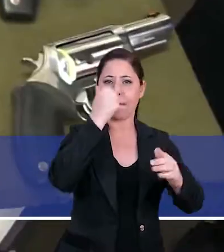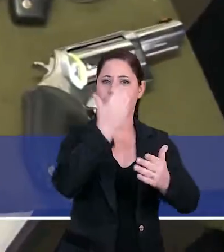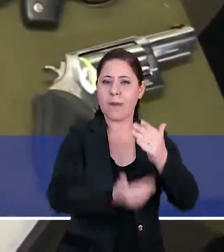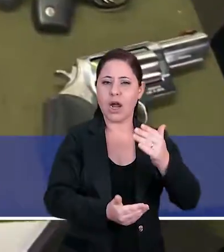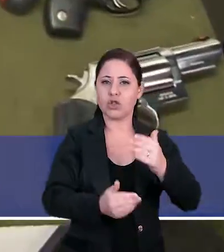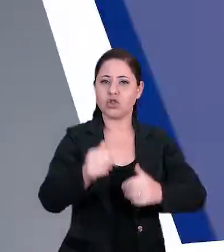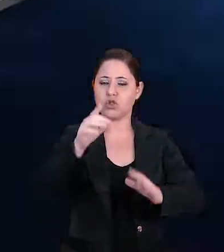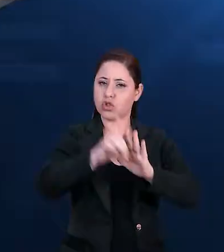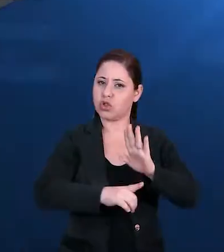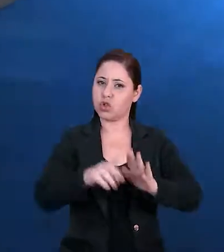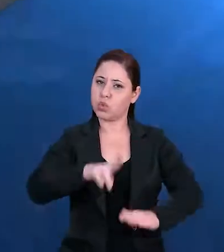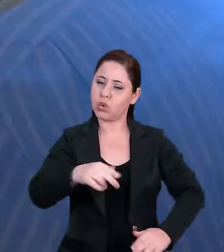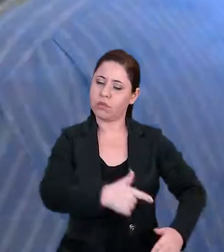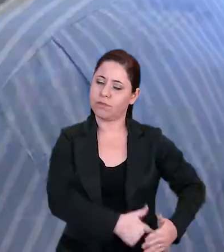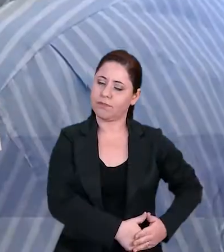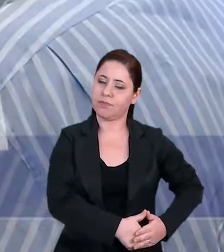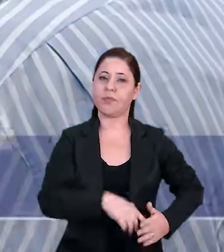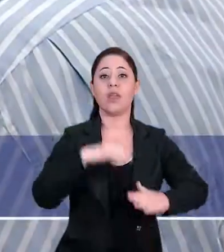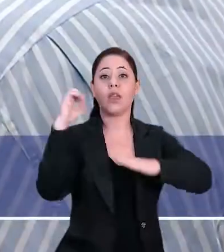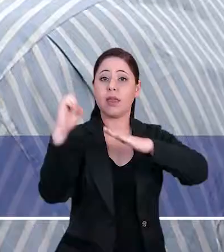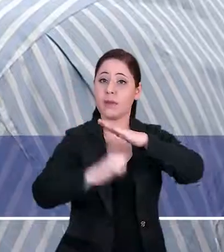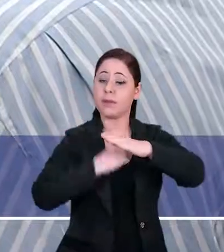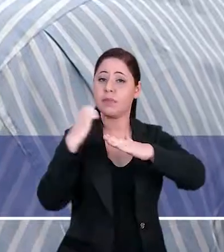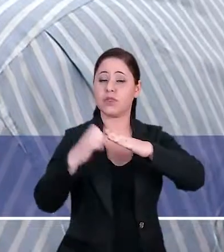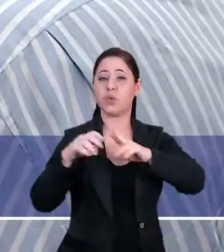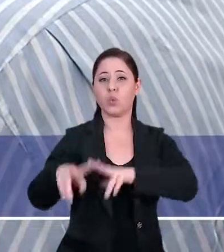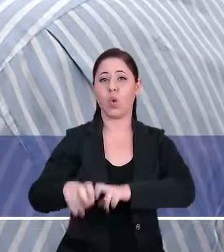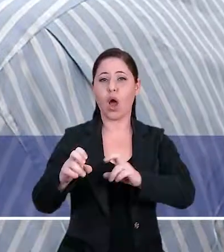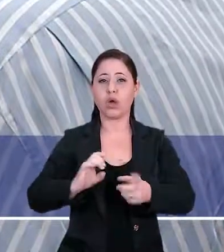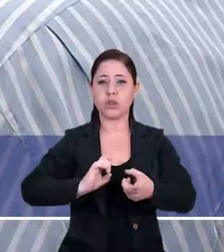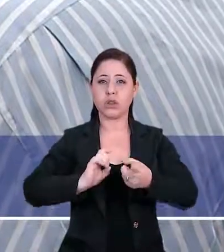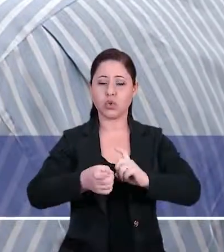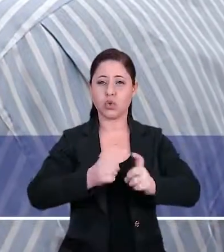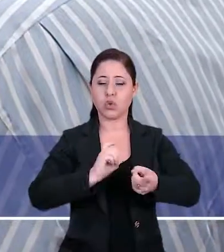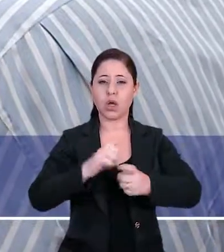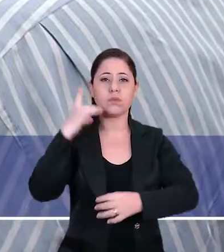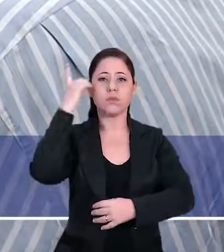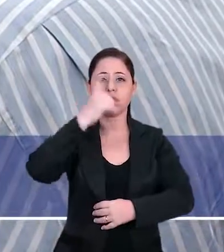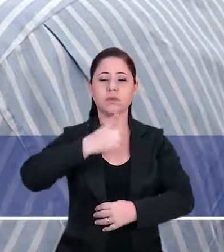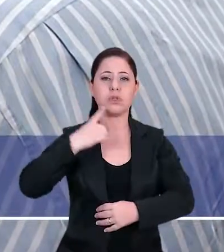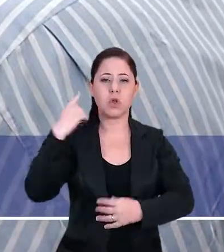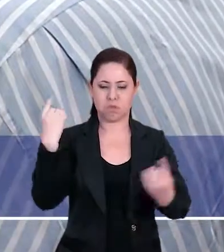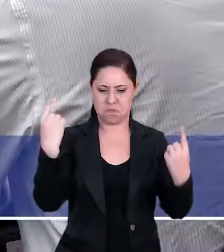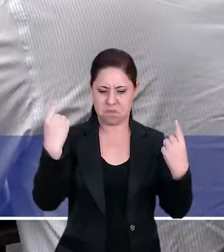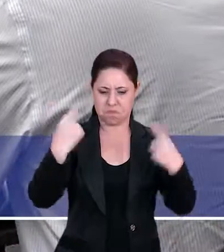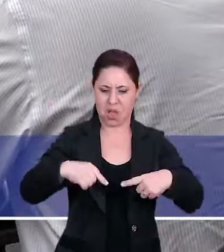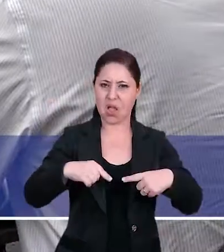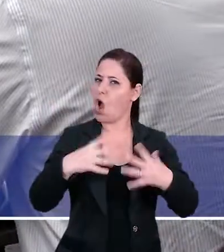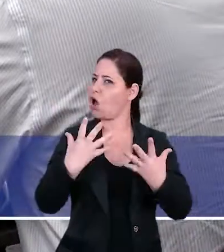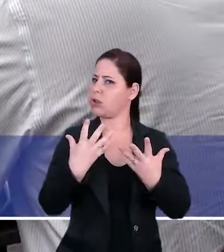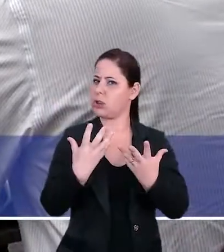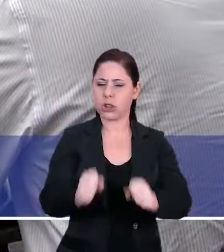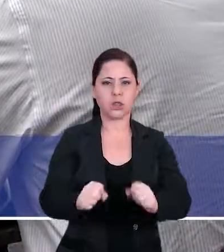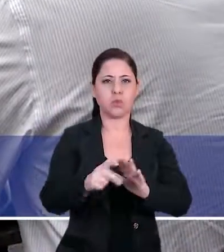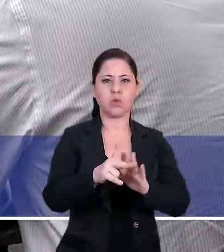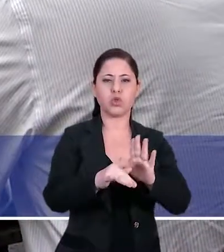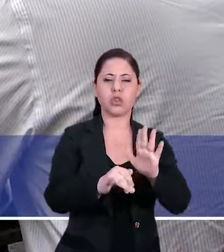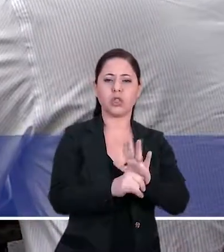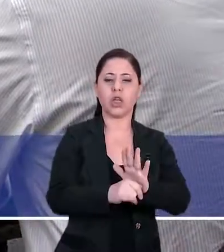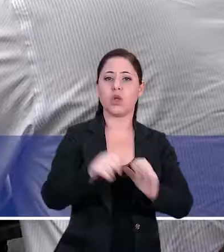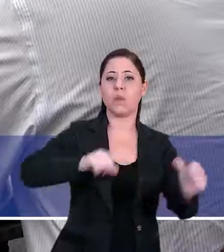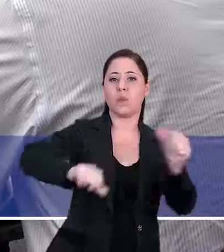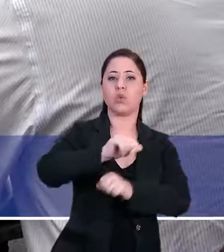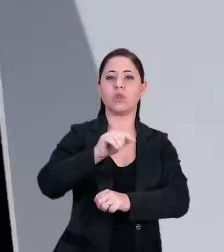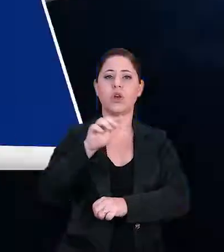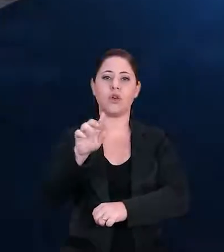porte e posse de arma. Empresários do campo se reúnem com deputados e se opõem a projeto